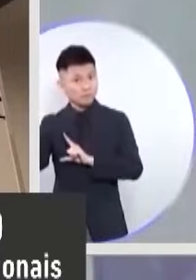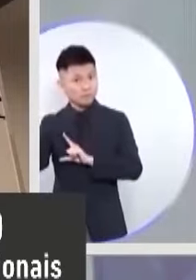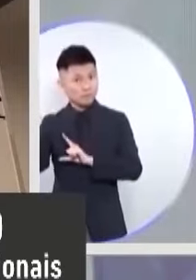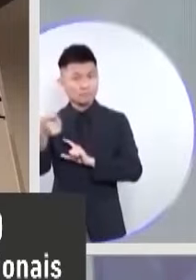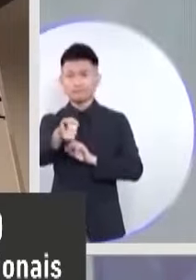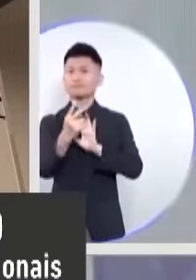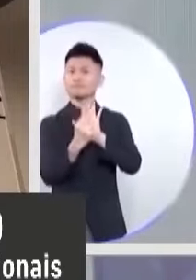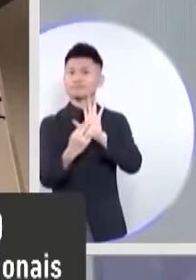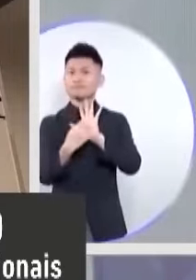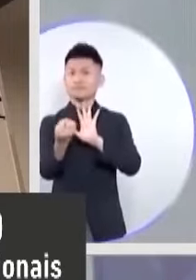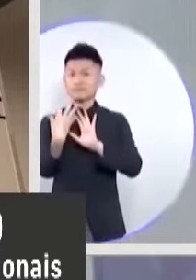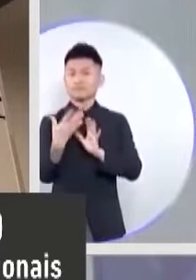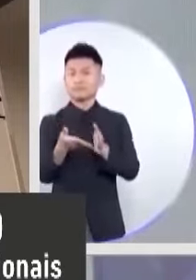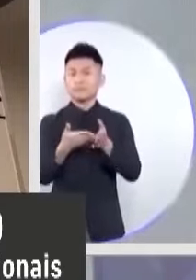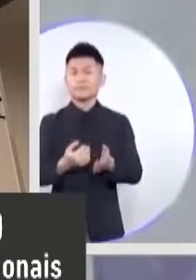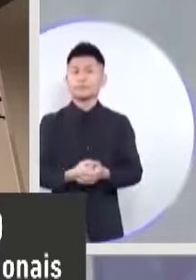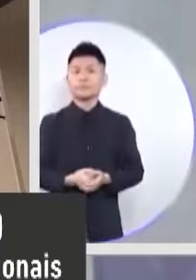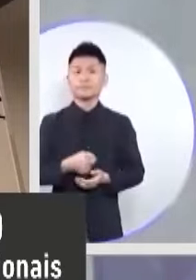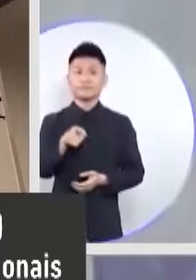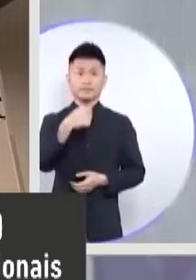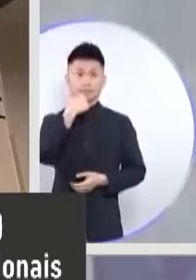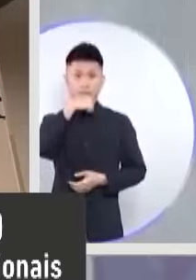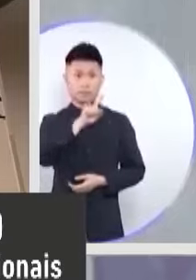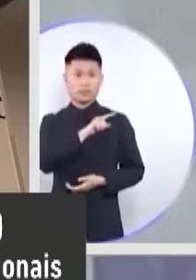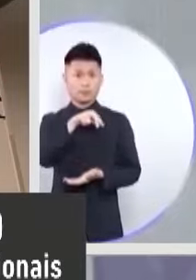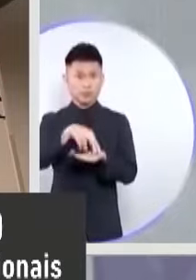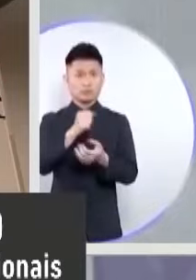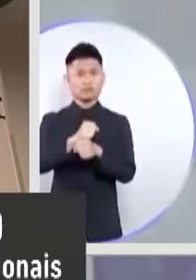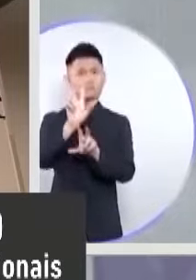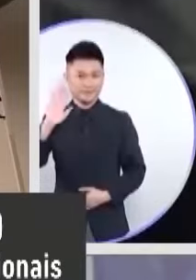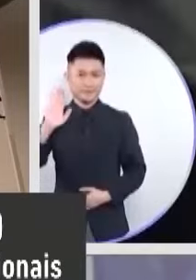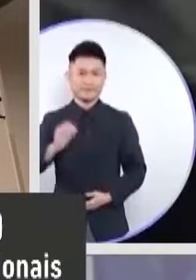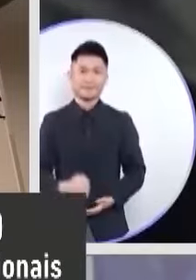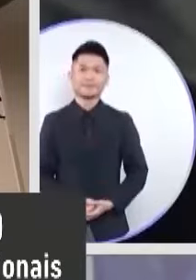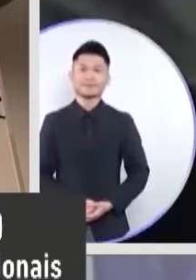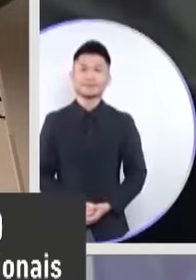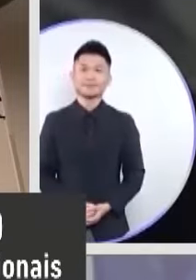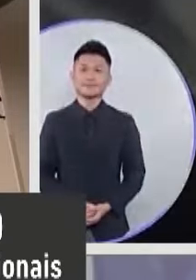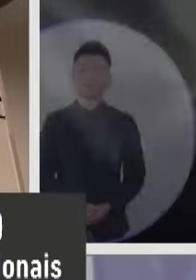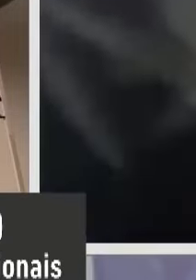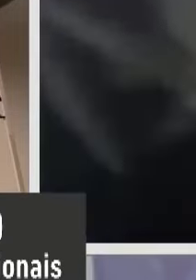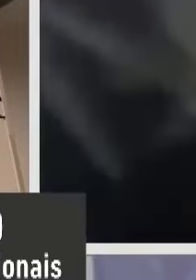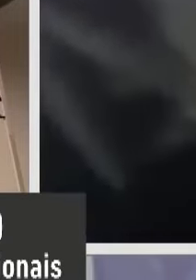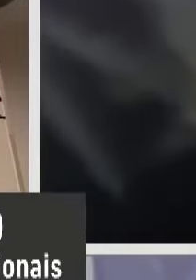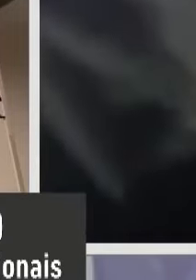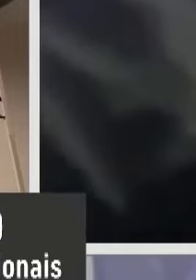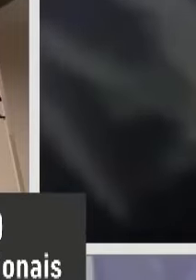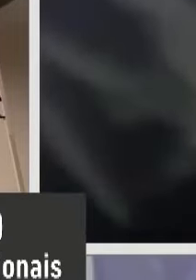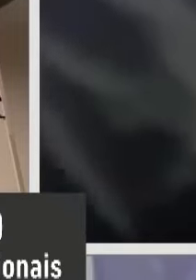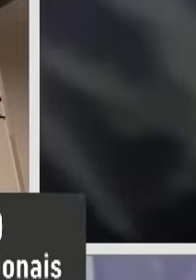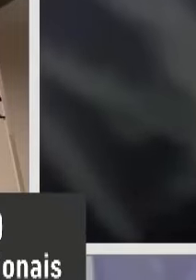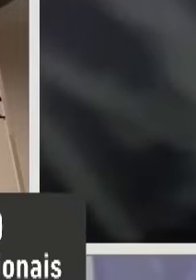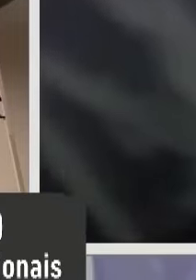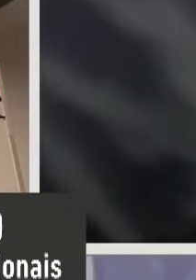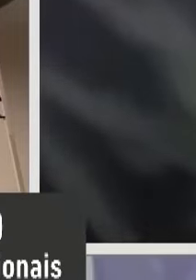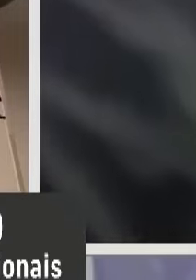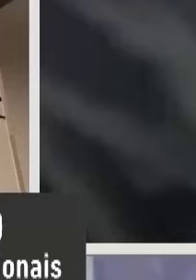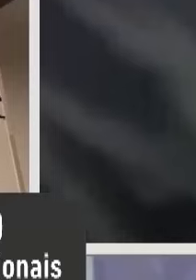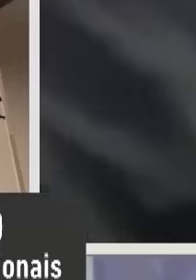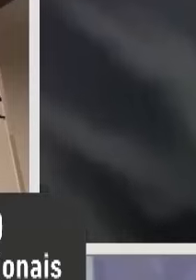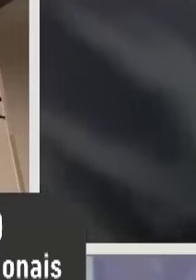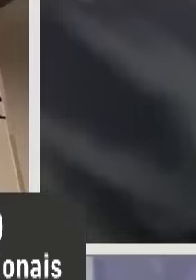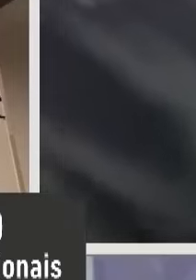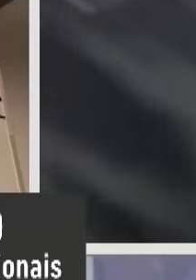do ponto de vista comercial como taxação eh de produtos aumentar a taxação de importação de produtos eh chineses por